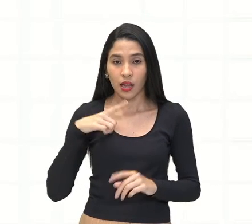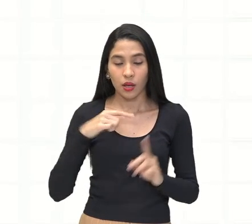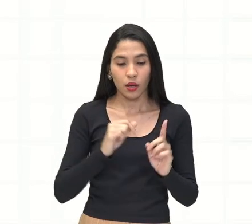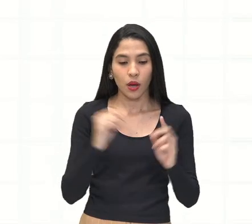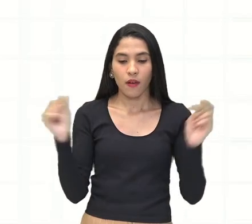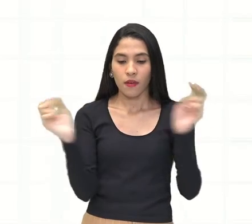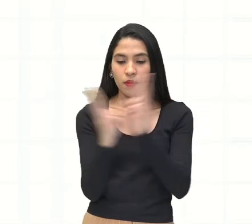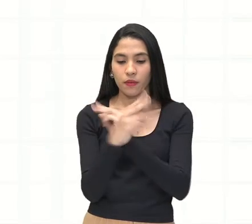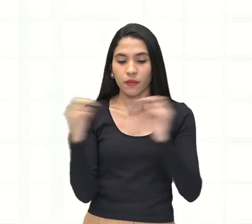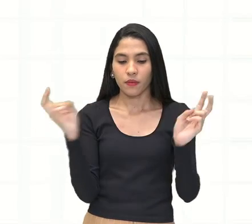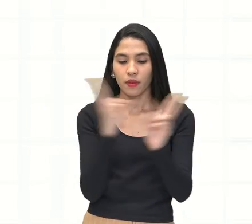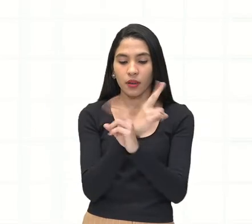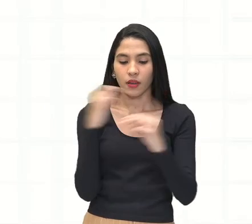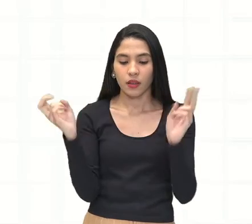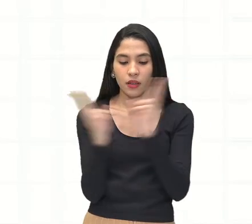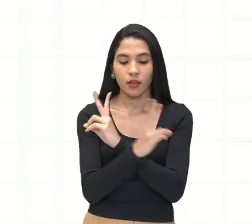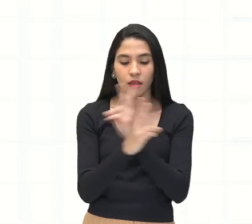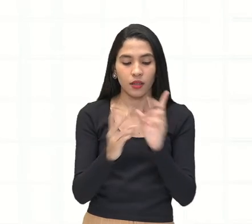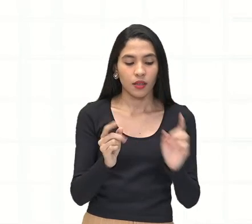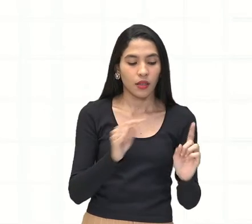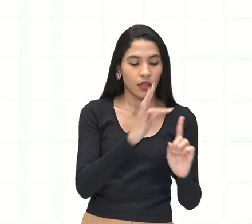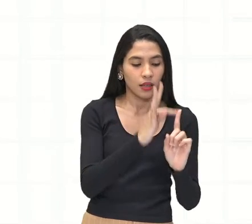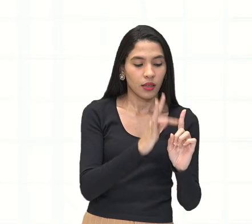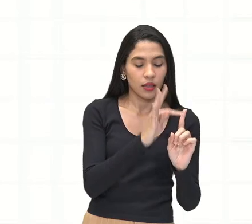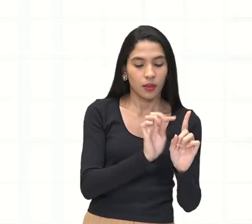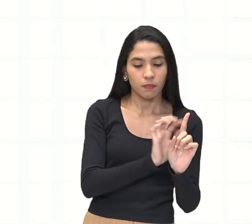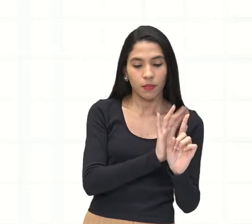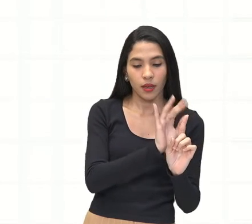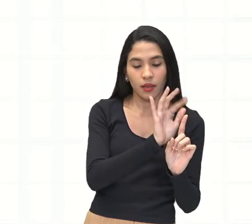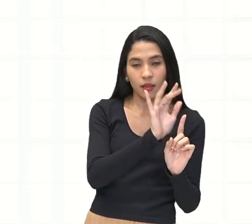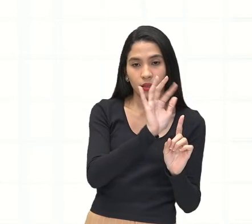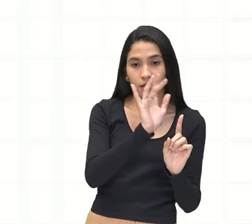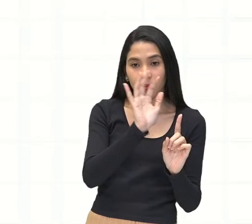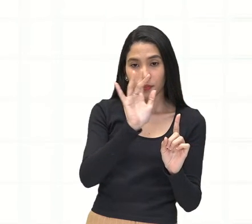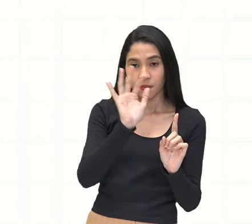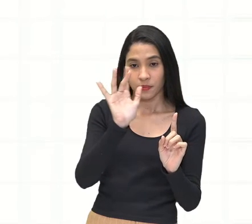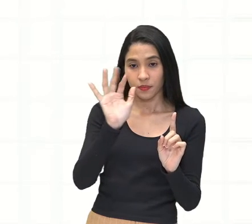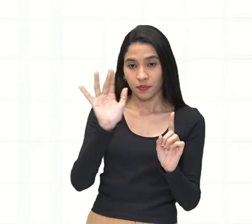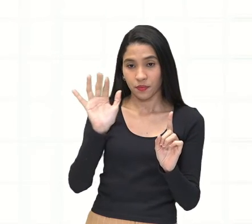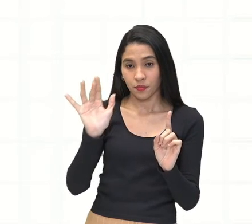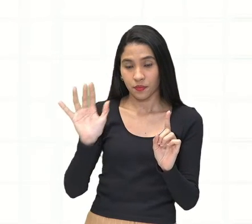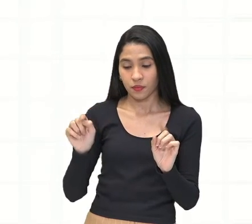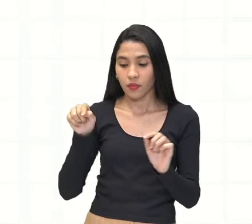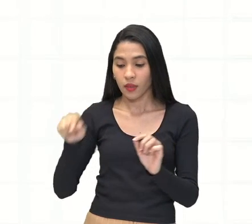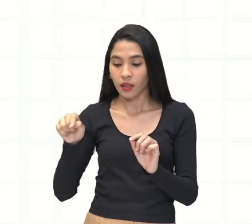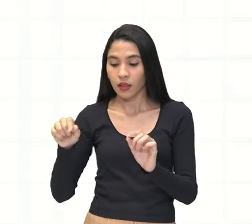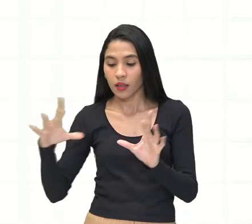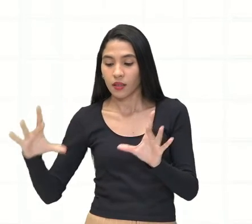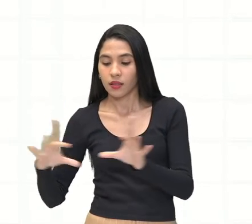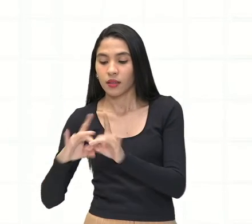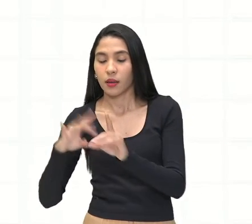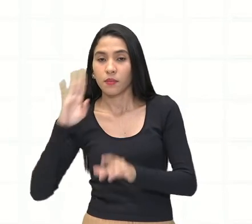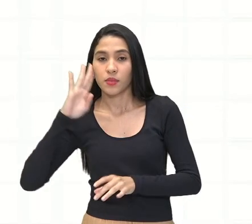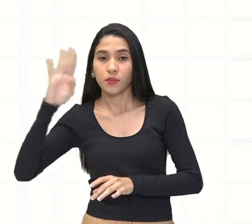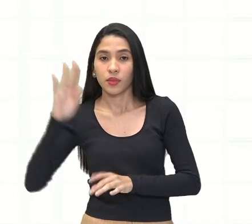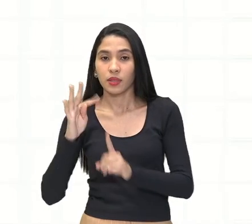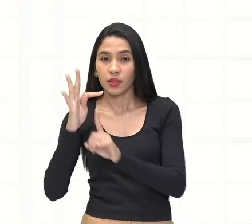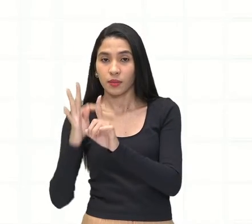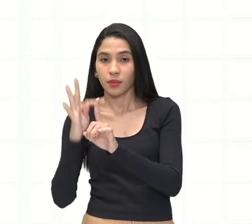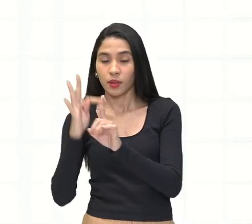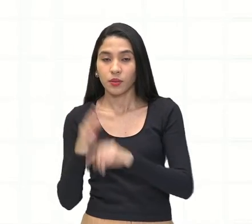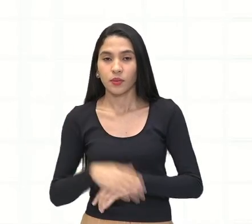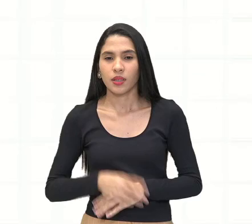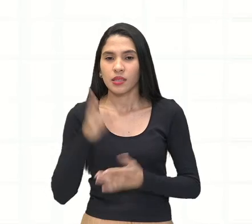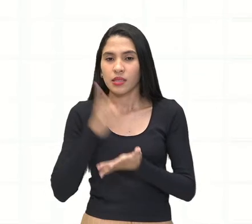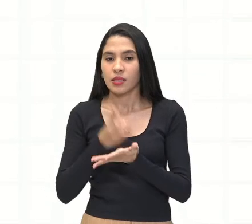vento, onde a gente tem essa formação ligada principalmente à temperatura. Sempre